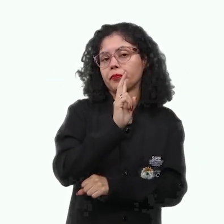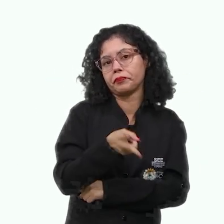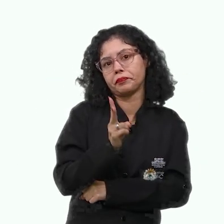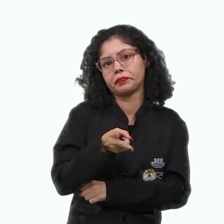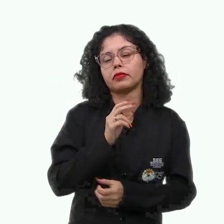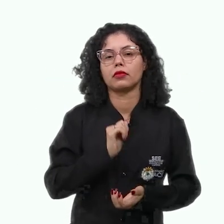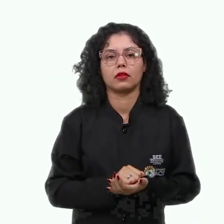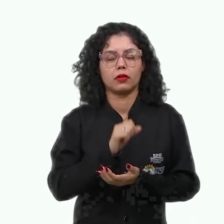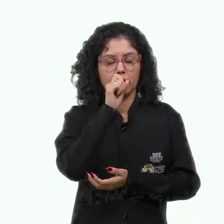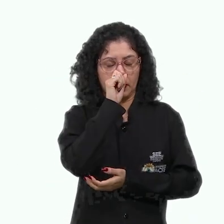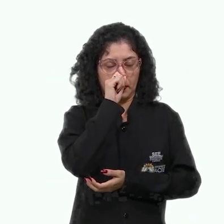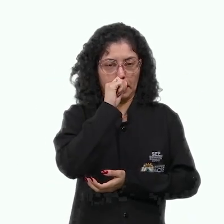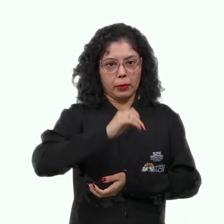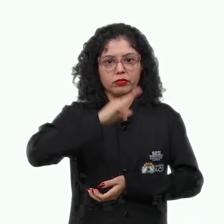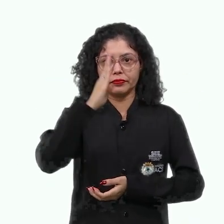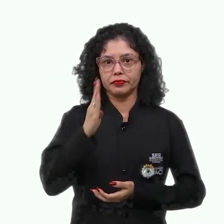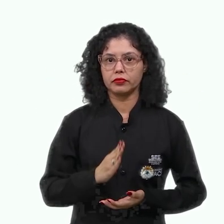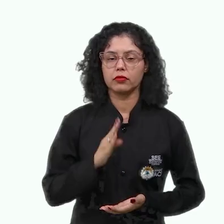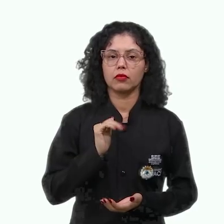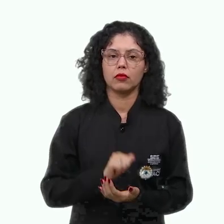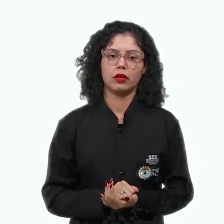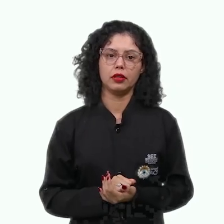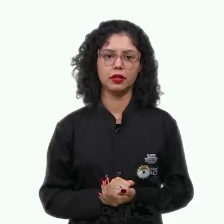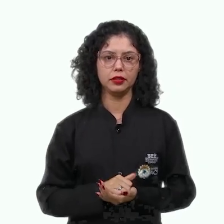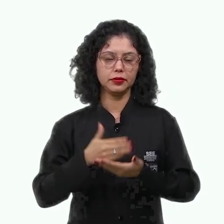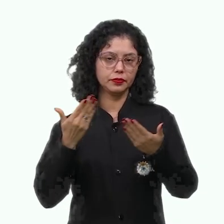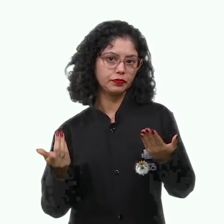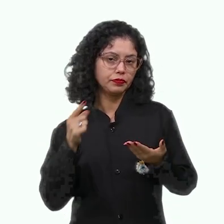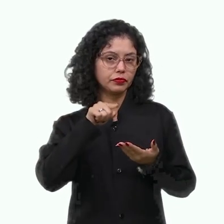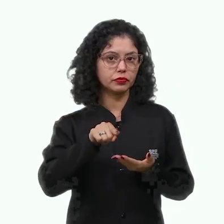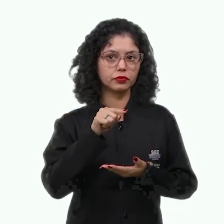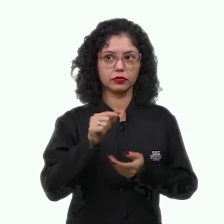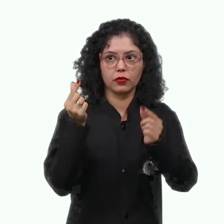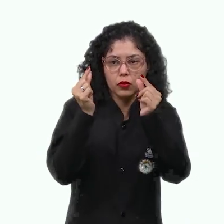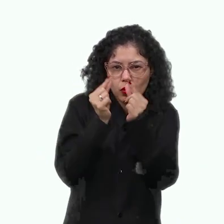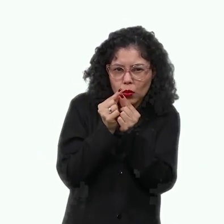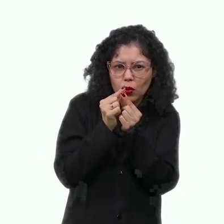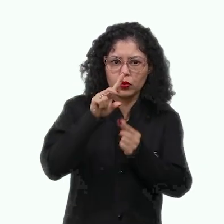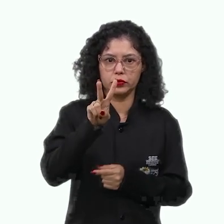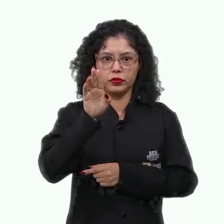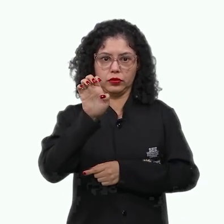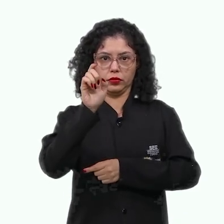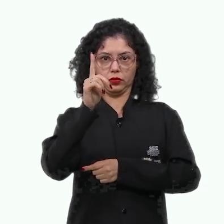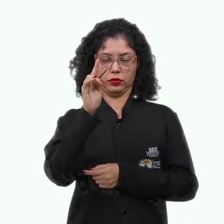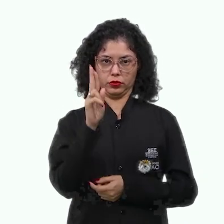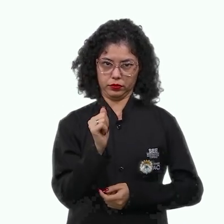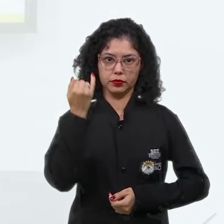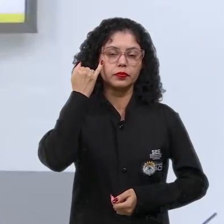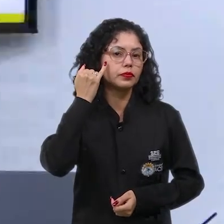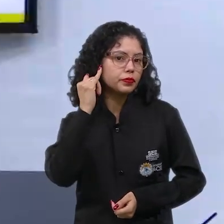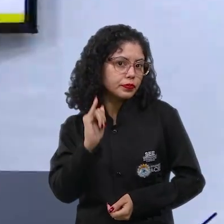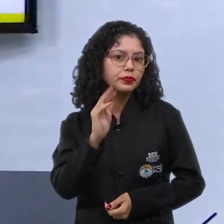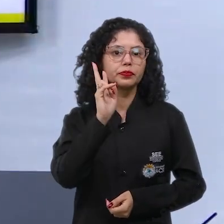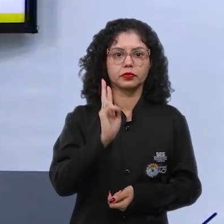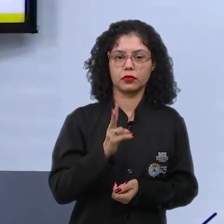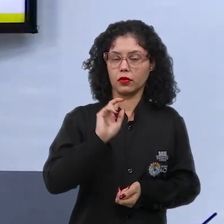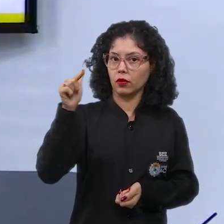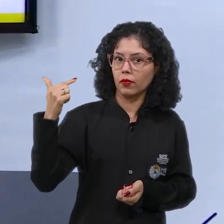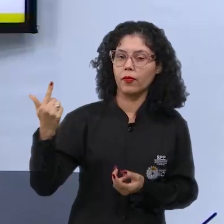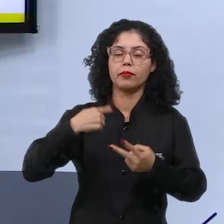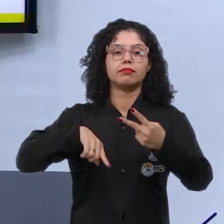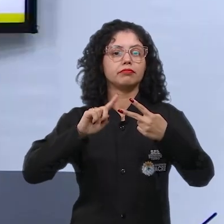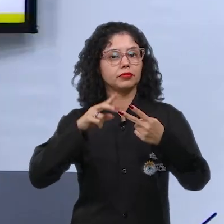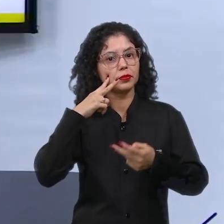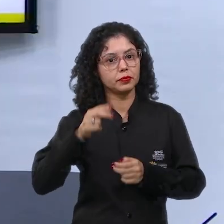nas lavouras brasileiras, pessoal. Então, essa microvespa, ela tem a mesma ideia da outra vespa que a